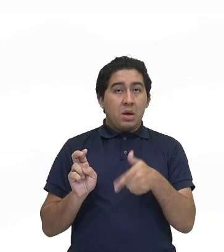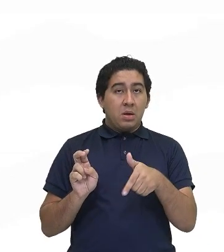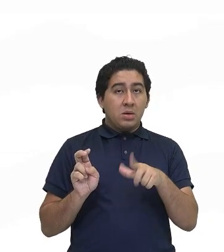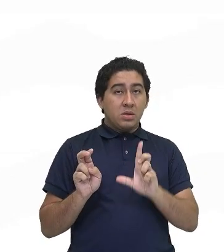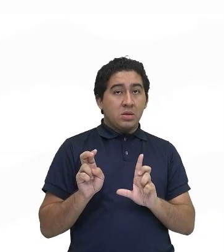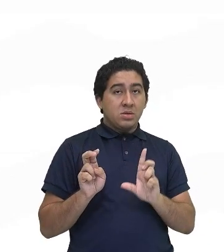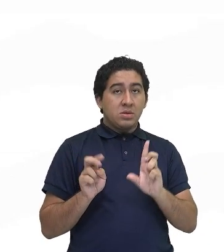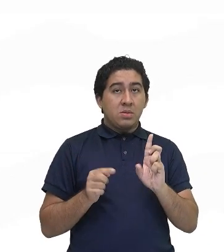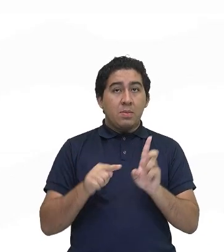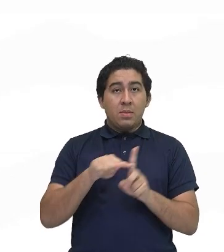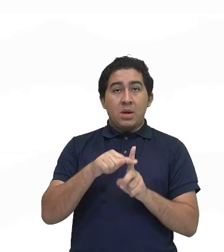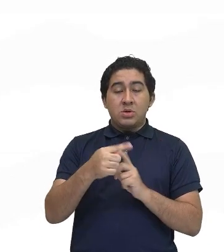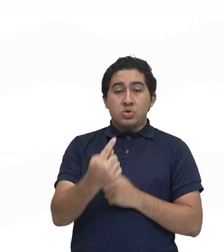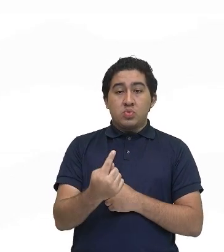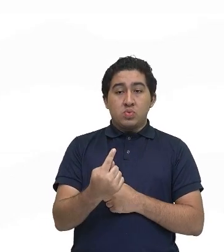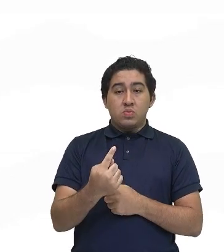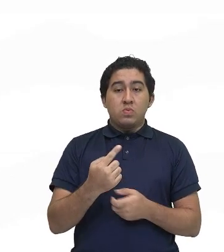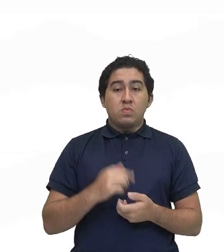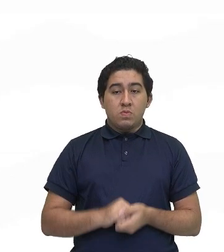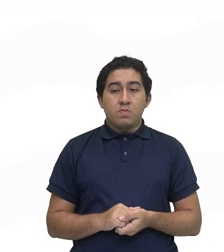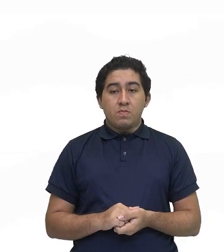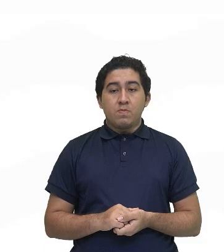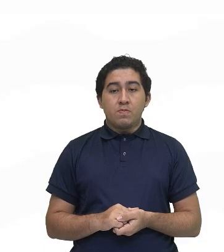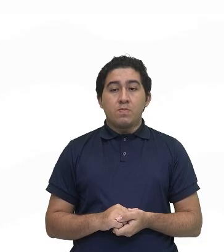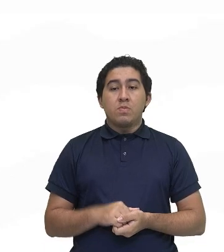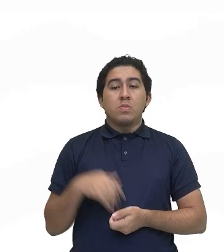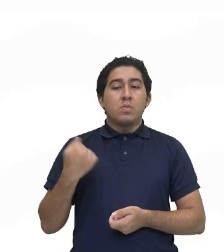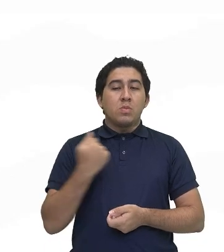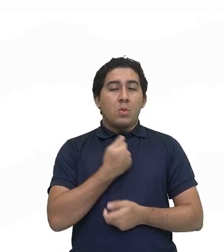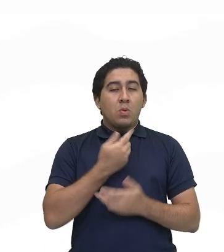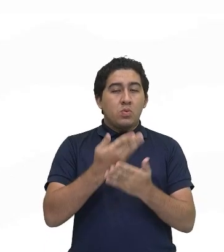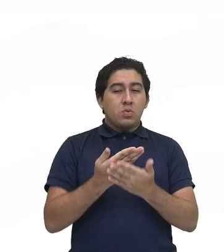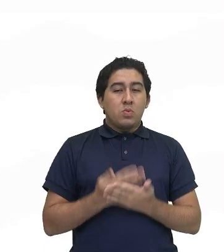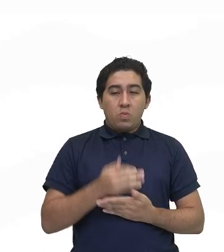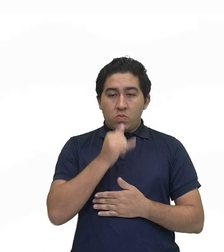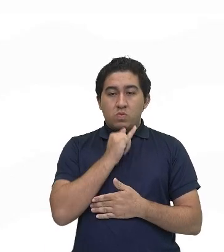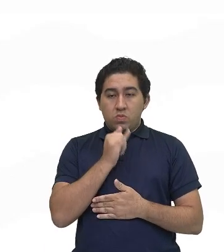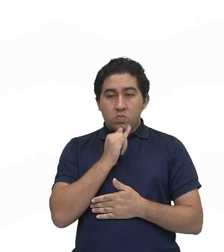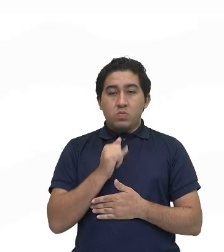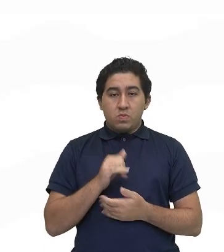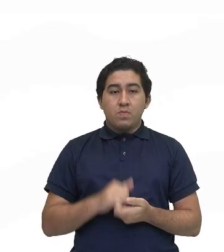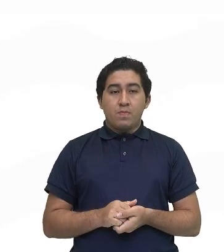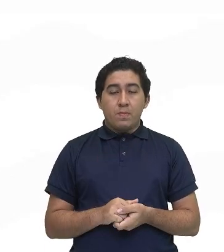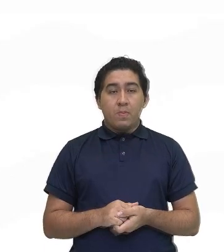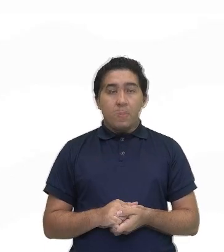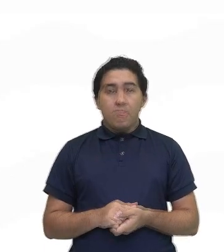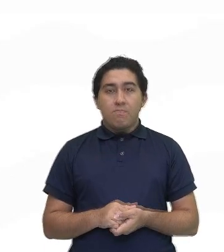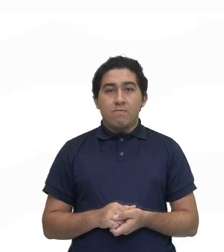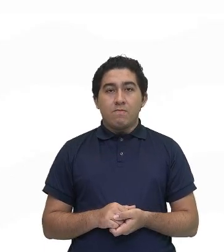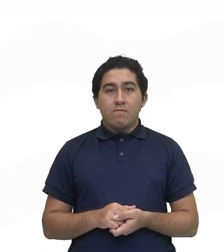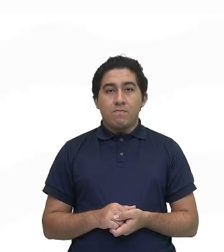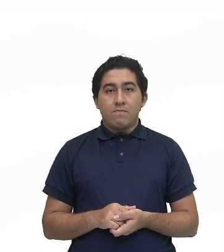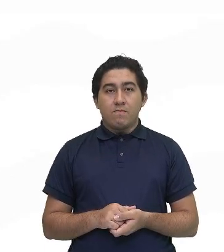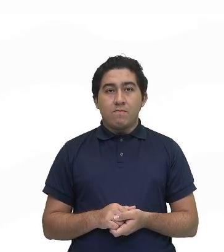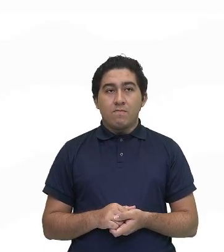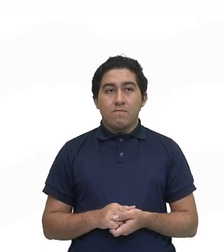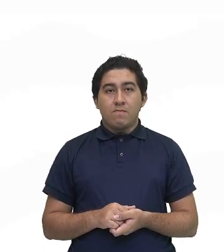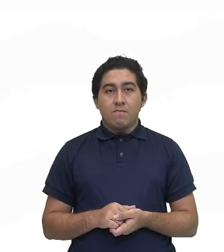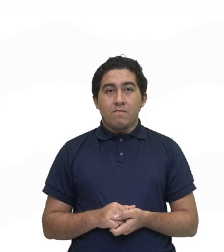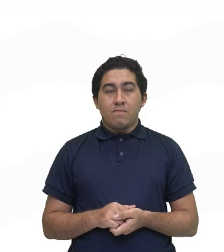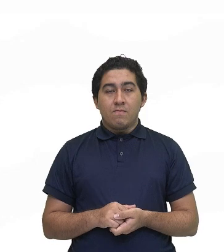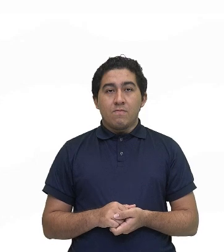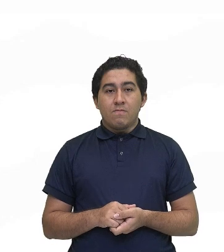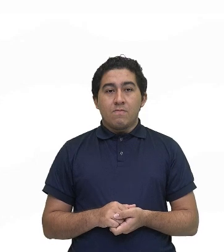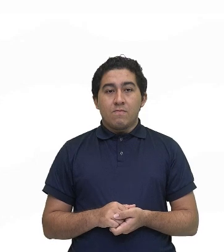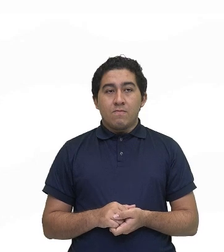anterior em uma unidade. Então, foi isso que nós vimos naqueles exemplos. Aí, pessoal, tem um exemplo para vocês entenderem